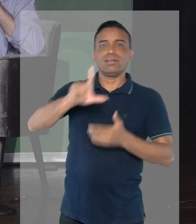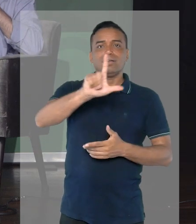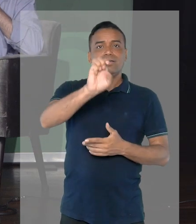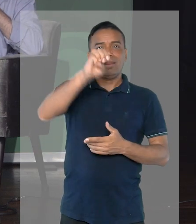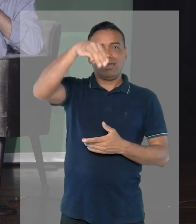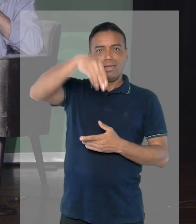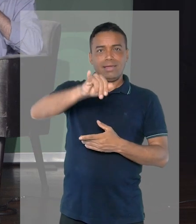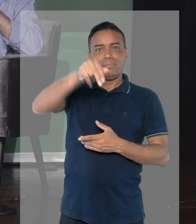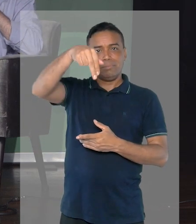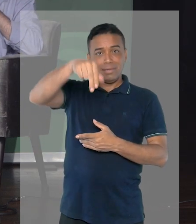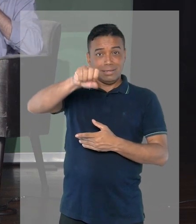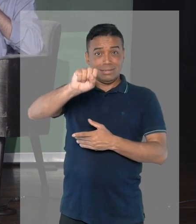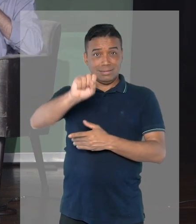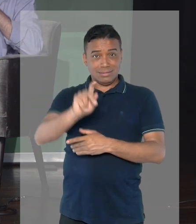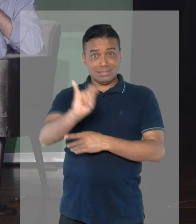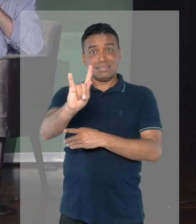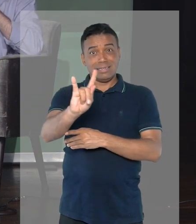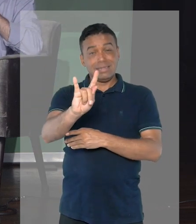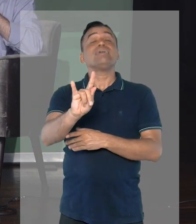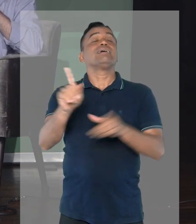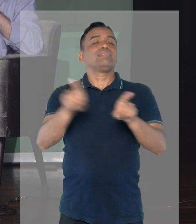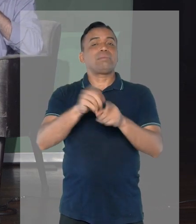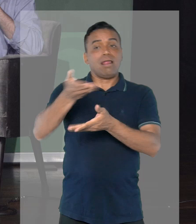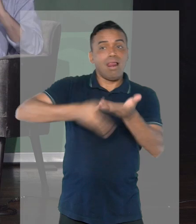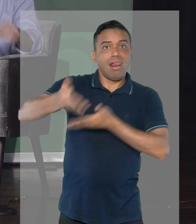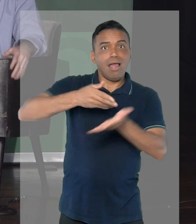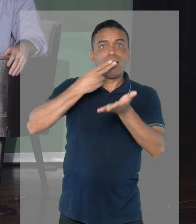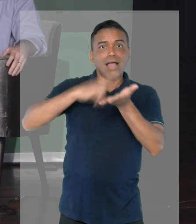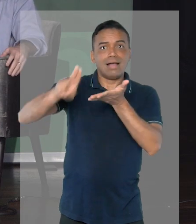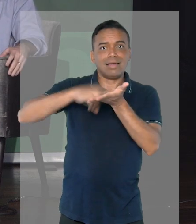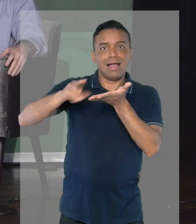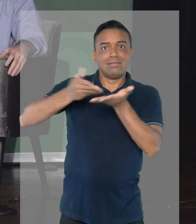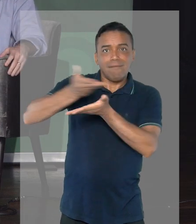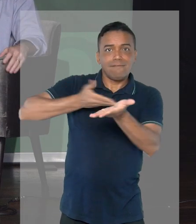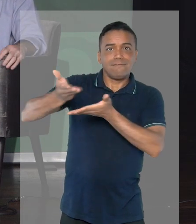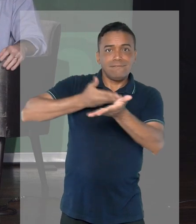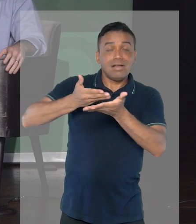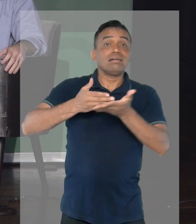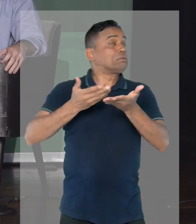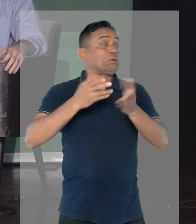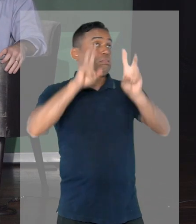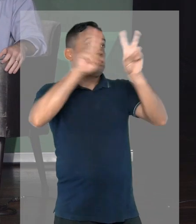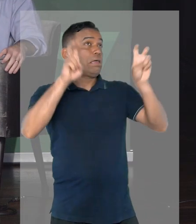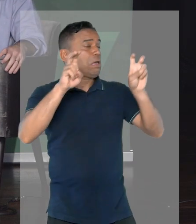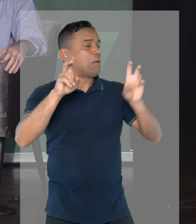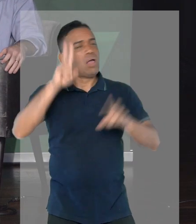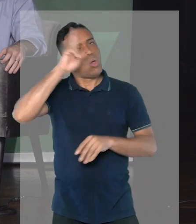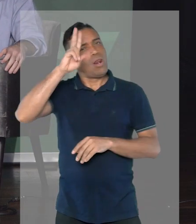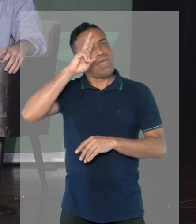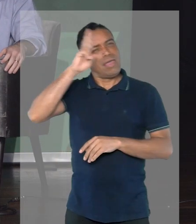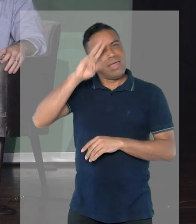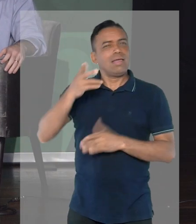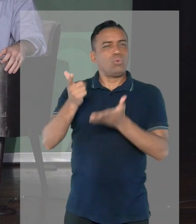Leminski também tinha essa frequência de troca de cartas também, mesmo que não seja por esse assunto, né, mas eu lembro de você trazer